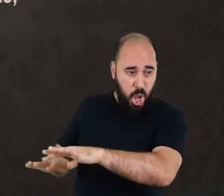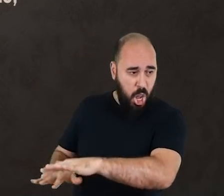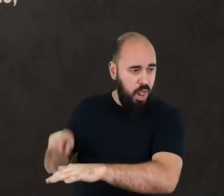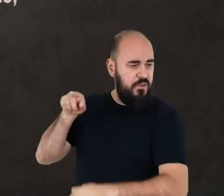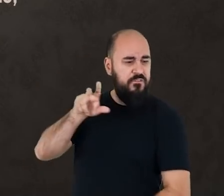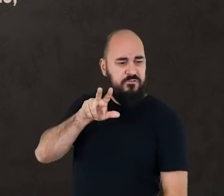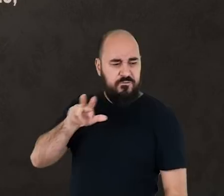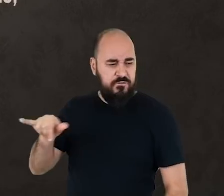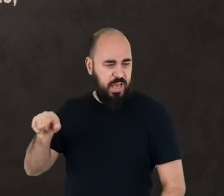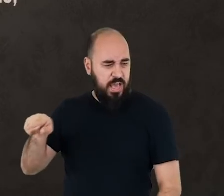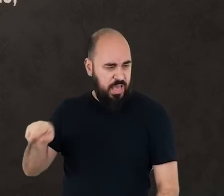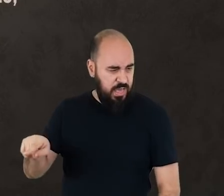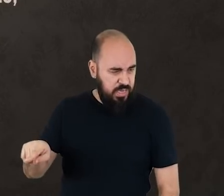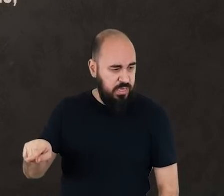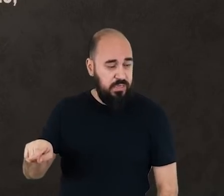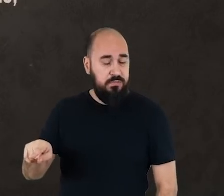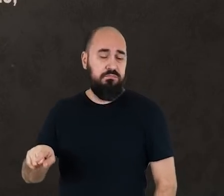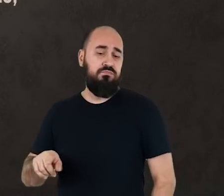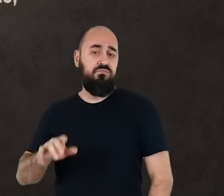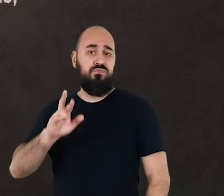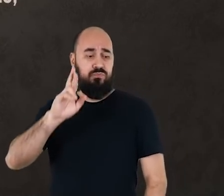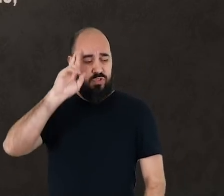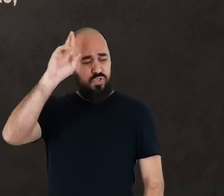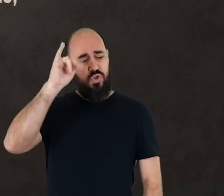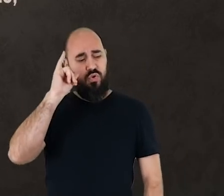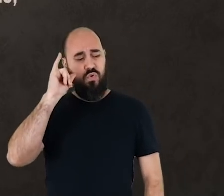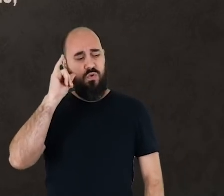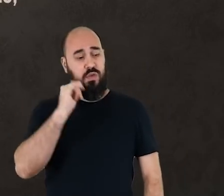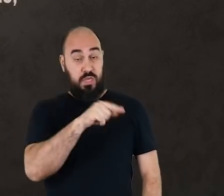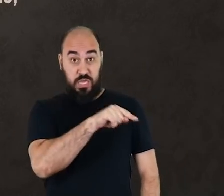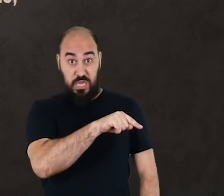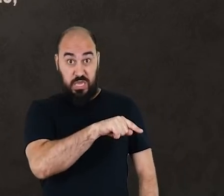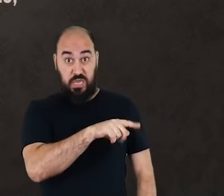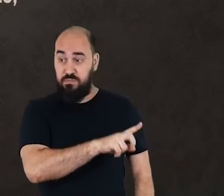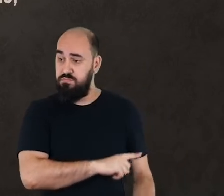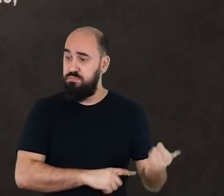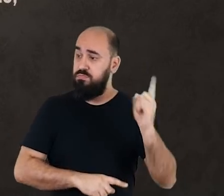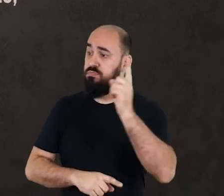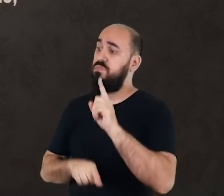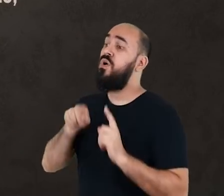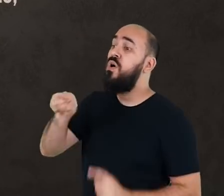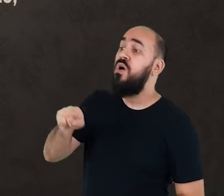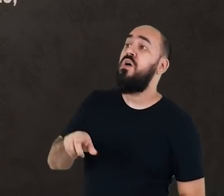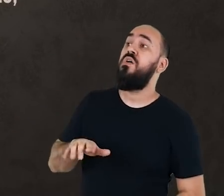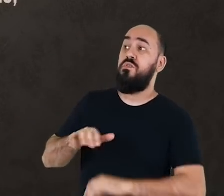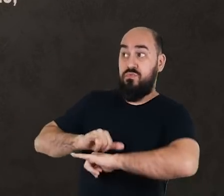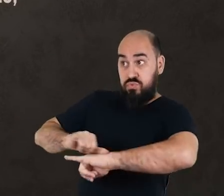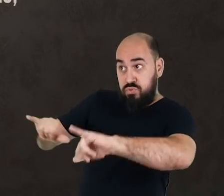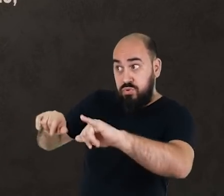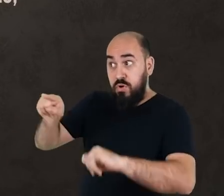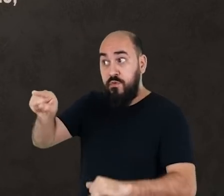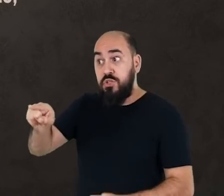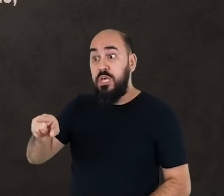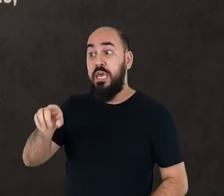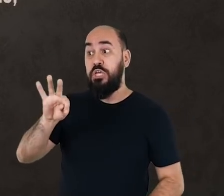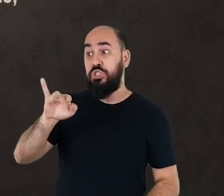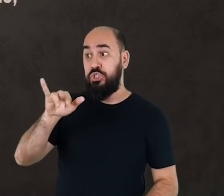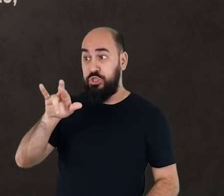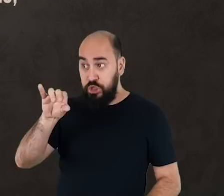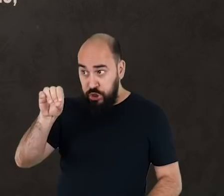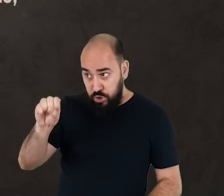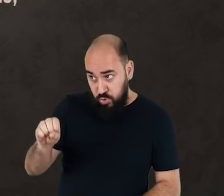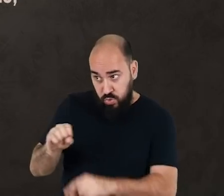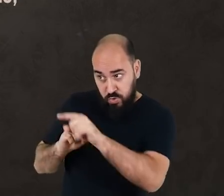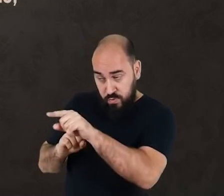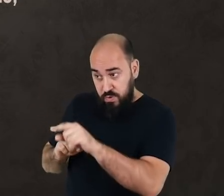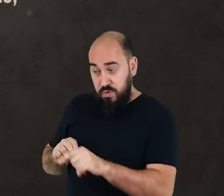está assolada. Assim diz o Senhor Deus. Eis que eu estou contra ti, ó Tiro, e farei subir contra ti